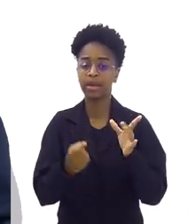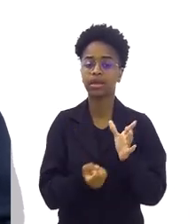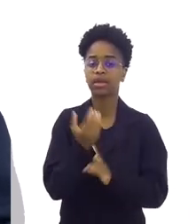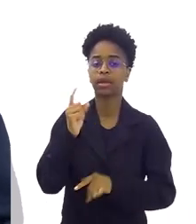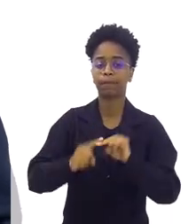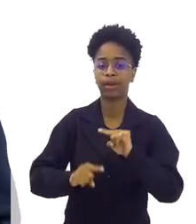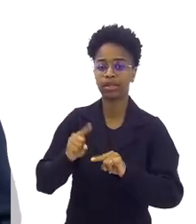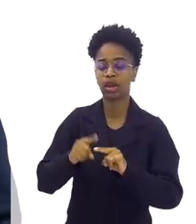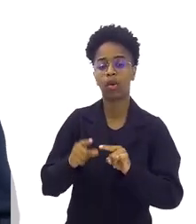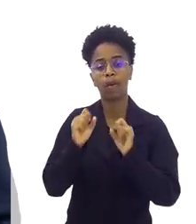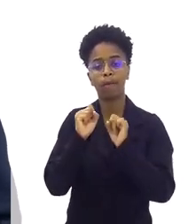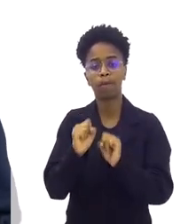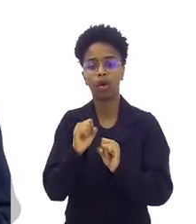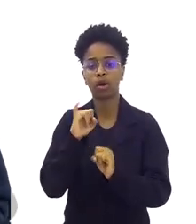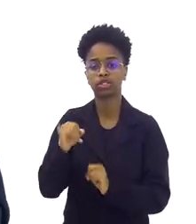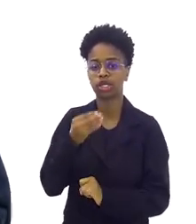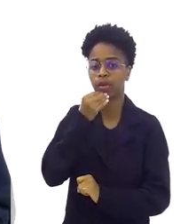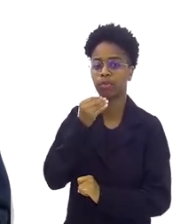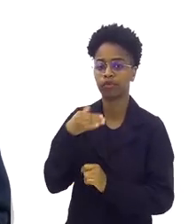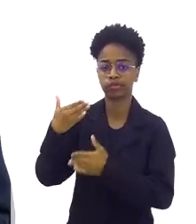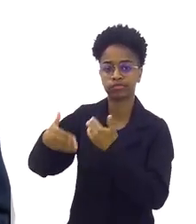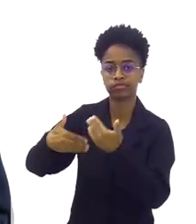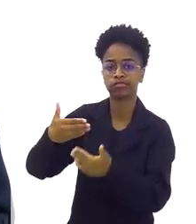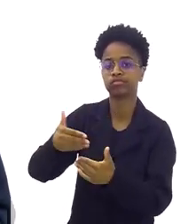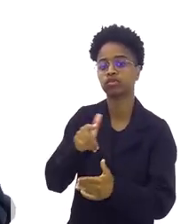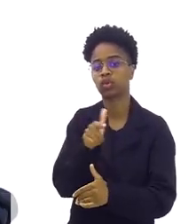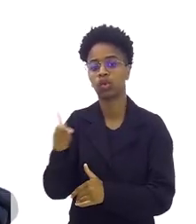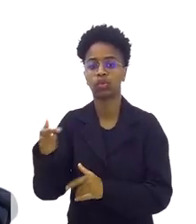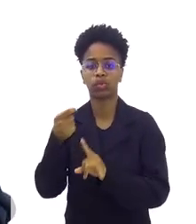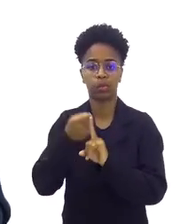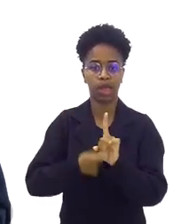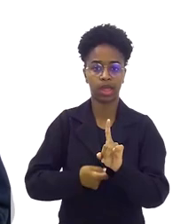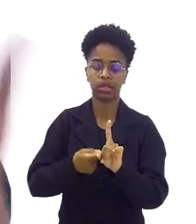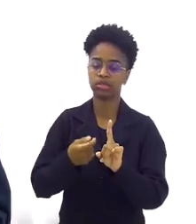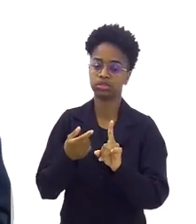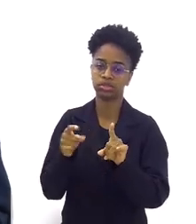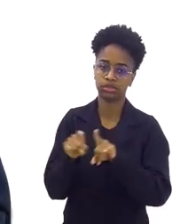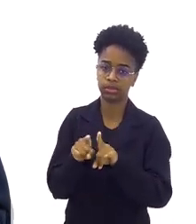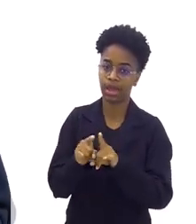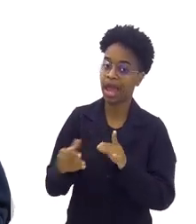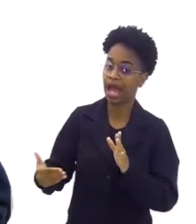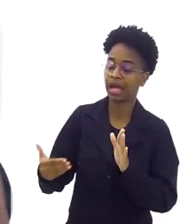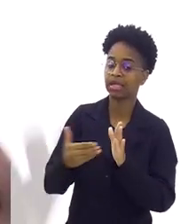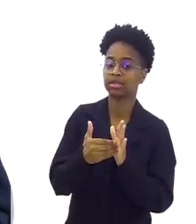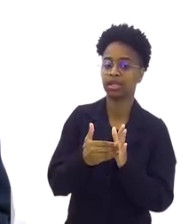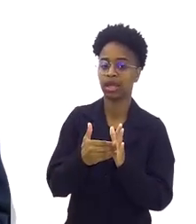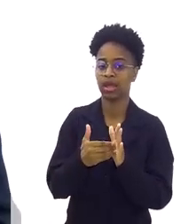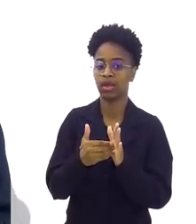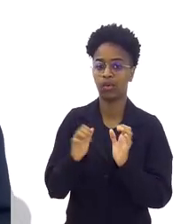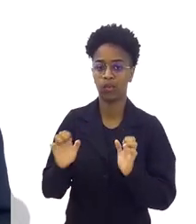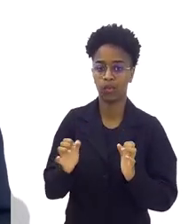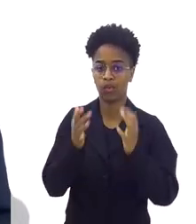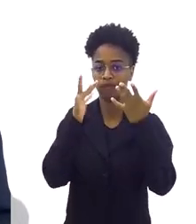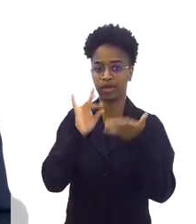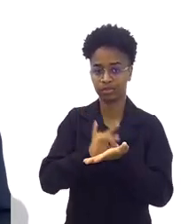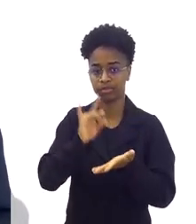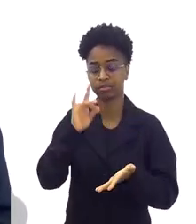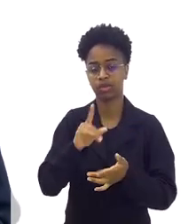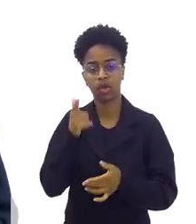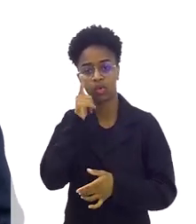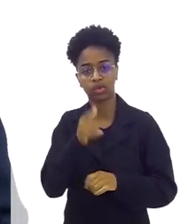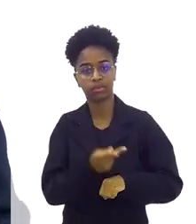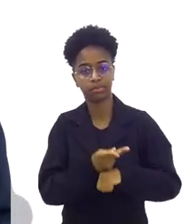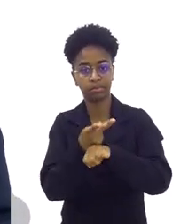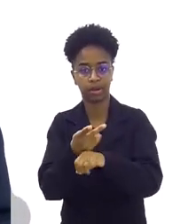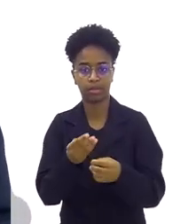produtos e projetos, né, frutos que possam ser reaproveitados ao longo do mês seguinte até chegar ao evento que